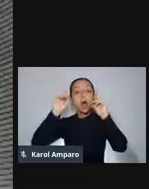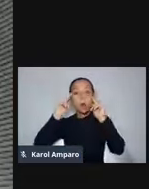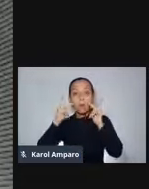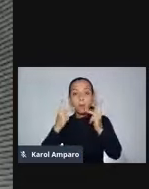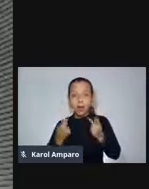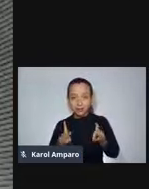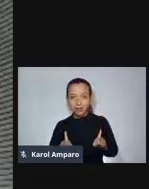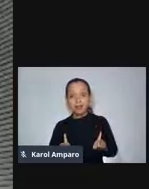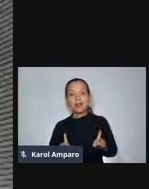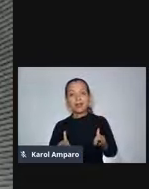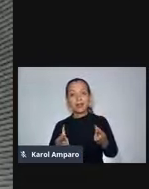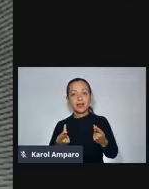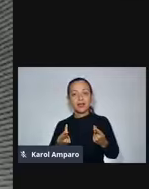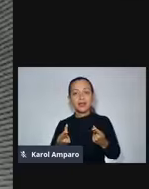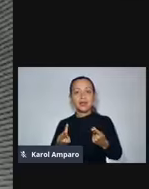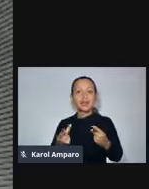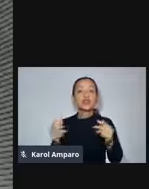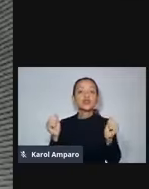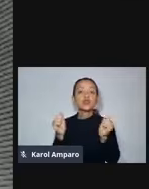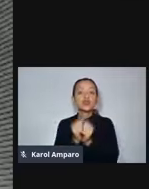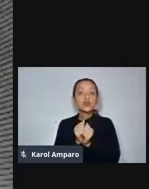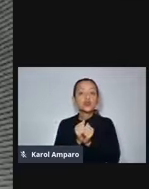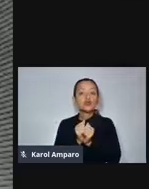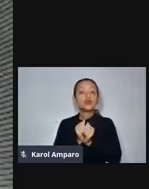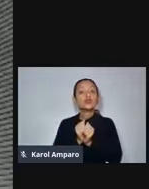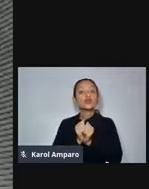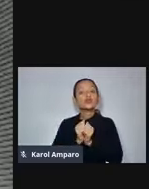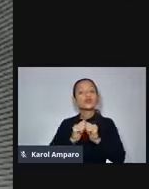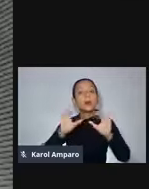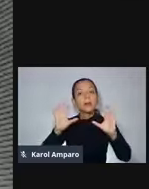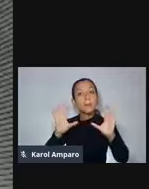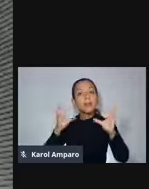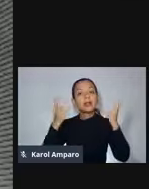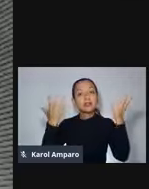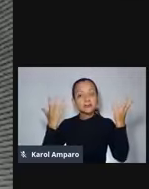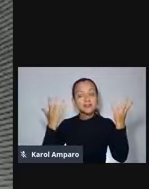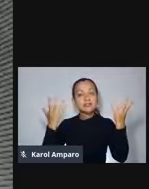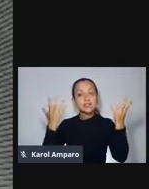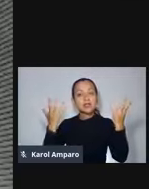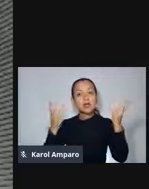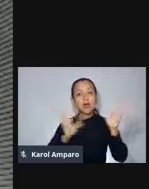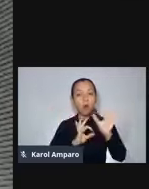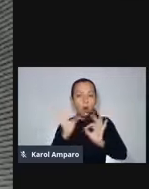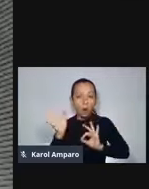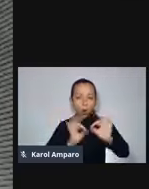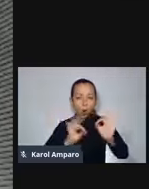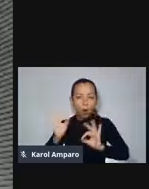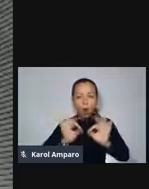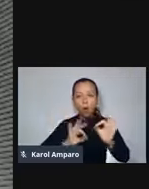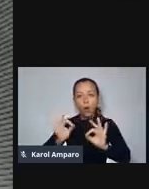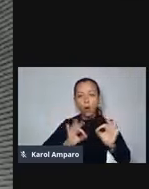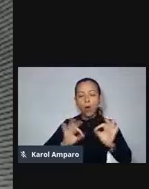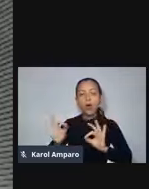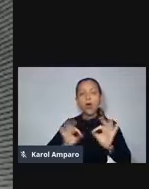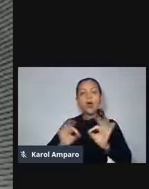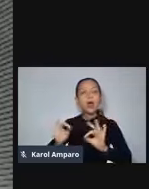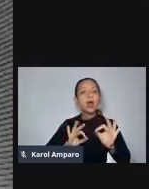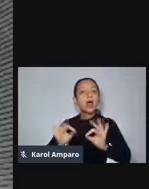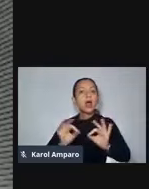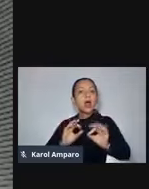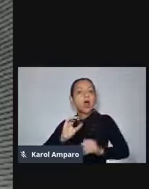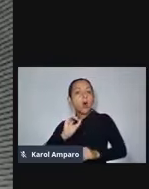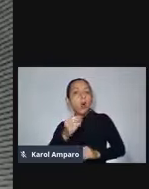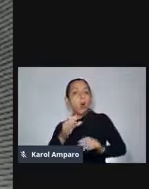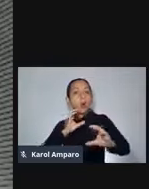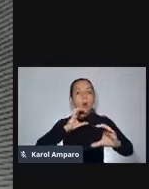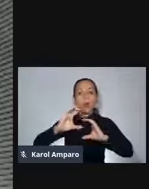ligada às manifestações de ordem estética ou comunicativa, realizada por uma grande variedade